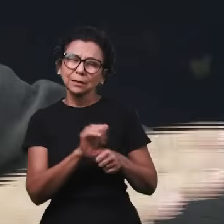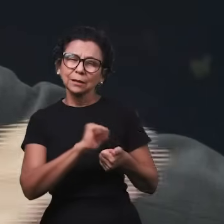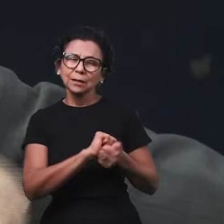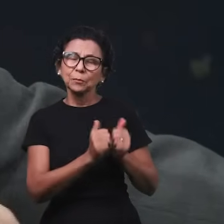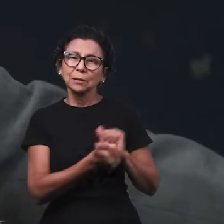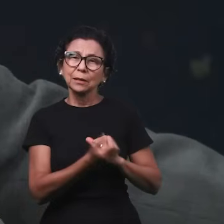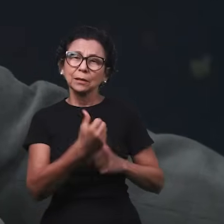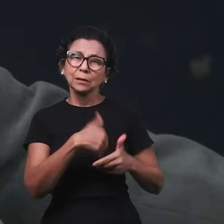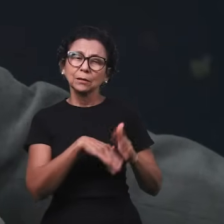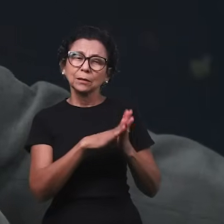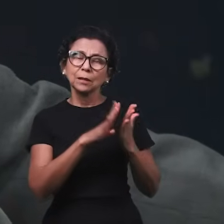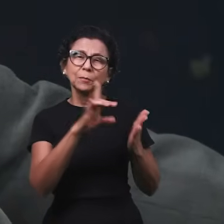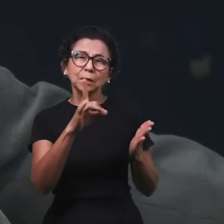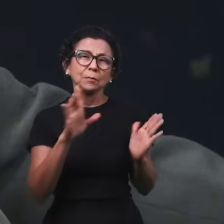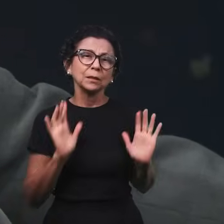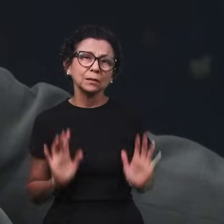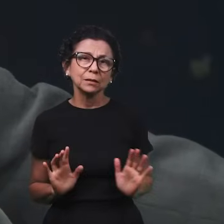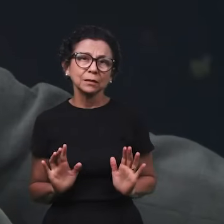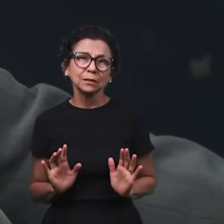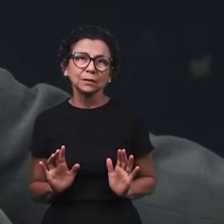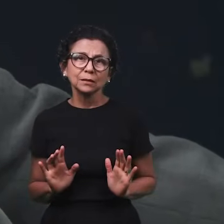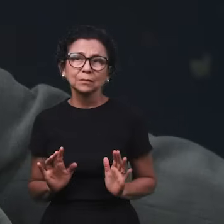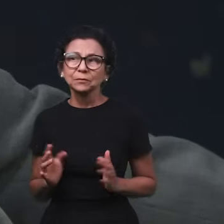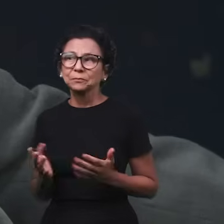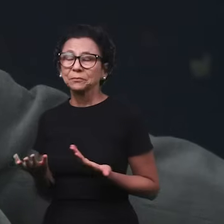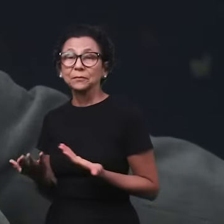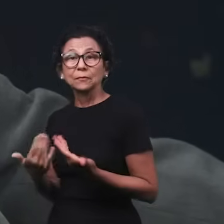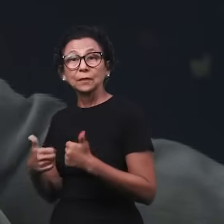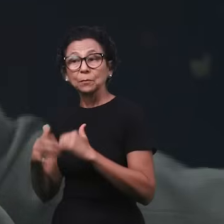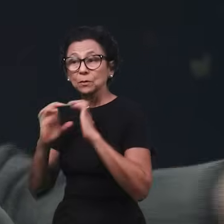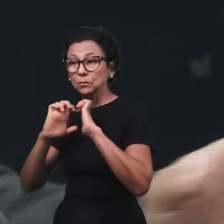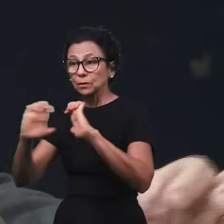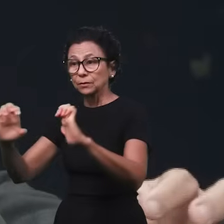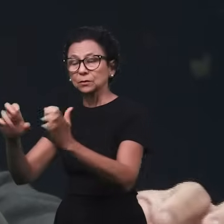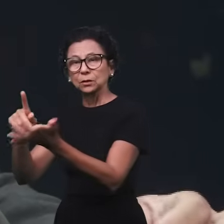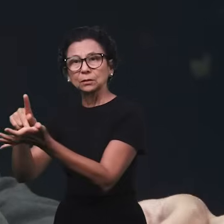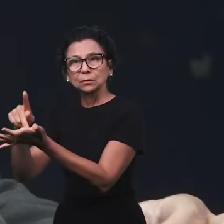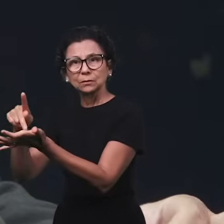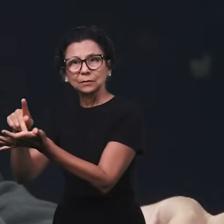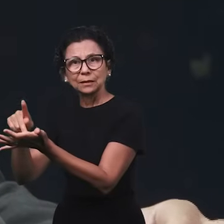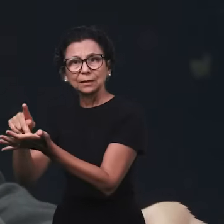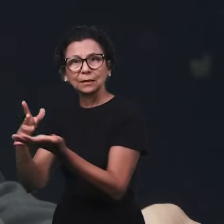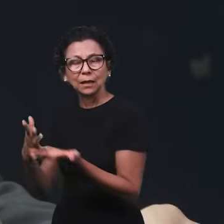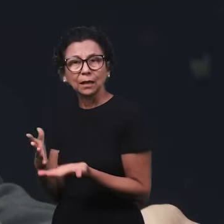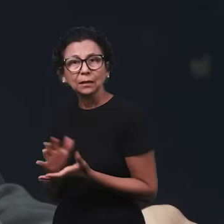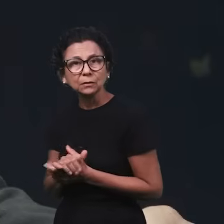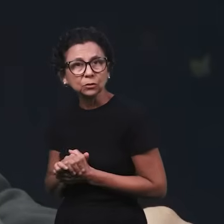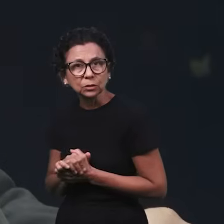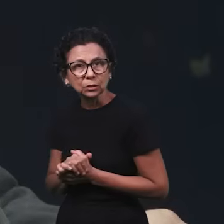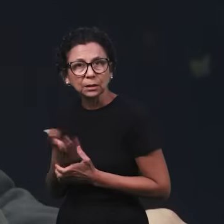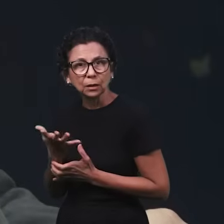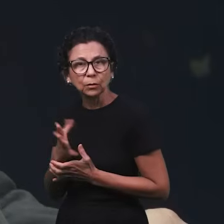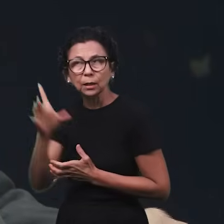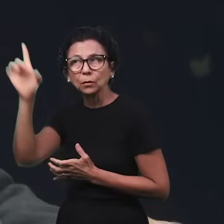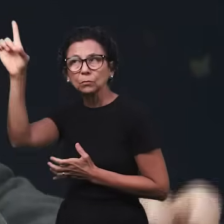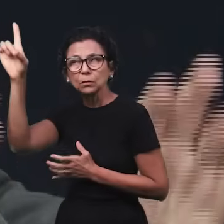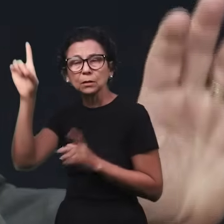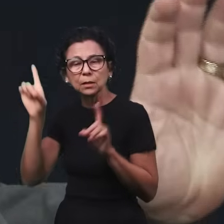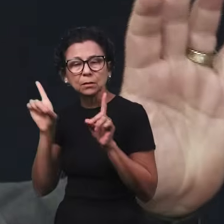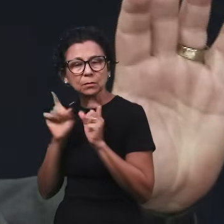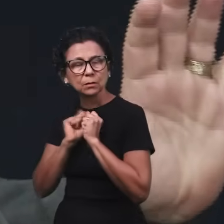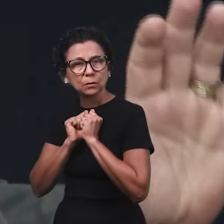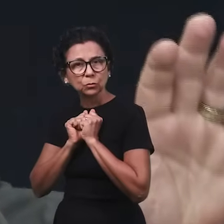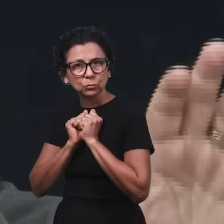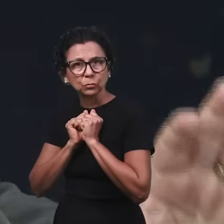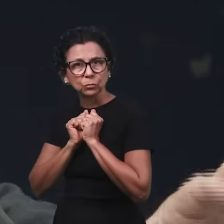pego e relativizo a palavra. Enquanto, na verdade, o evangelho verdadeiro não é eu procurar um Deus que ande comigo para onde eu quero